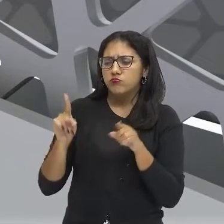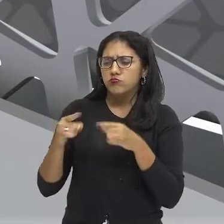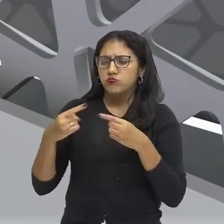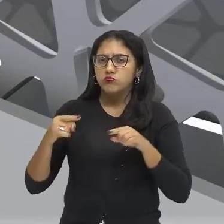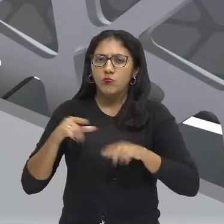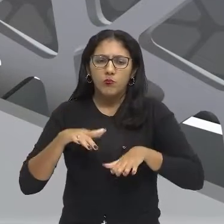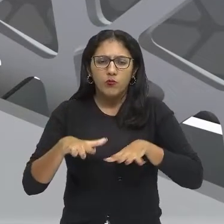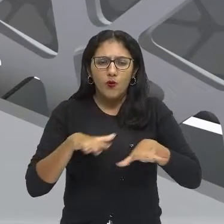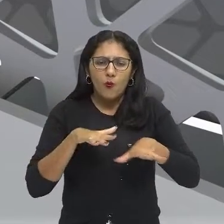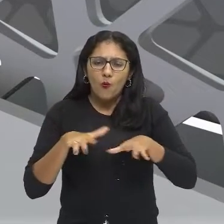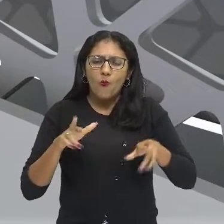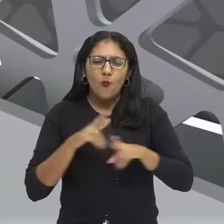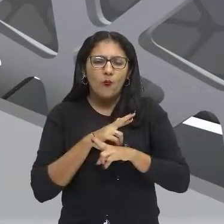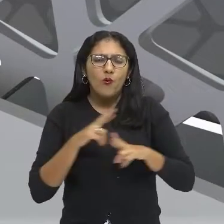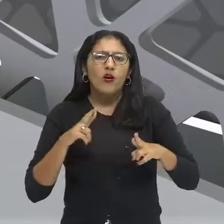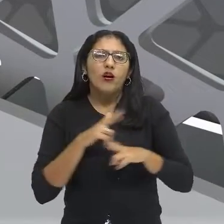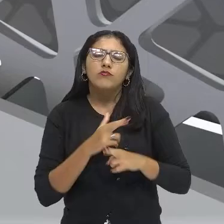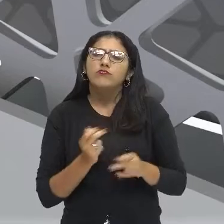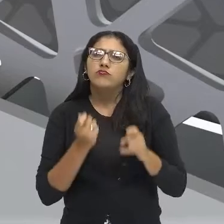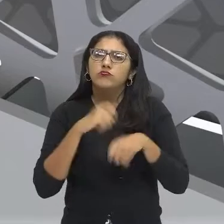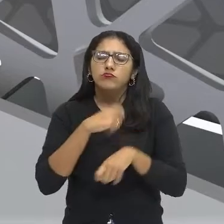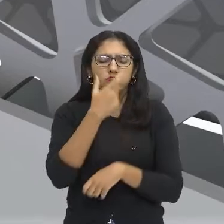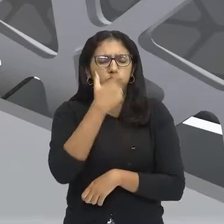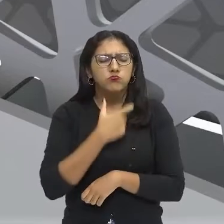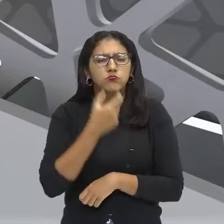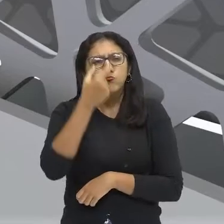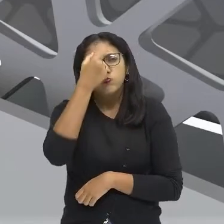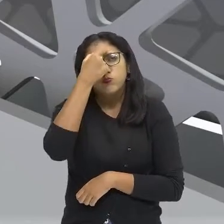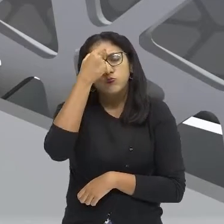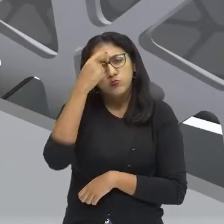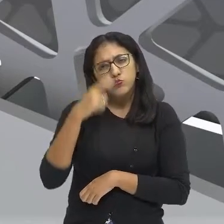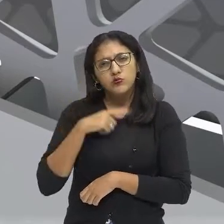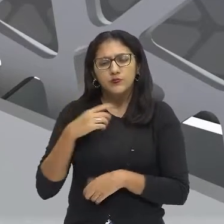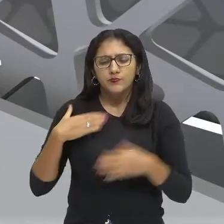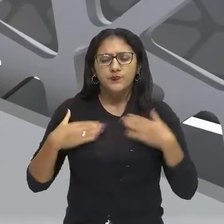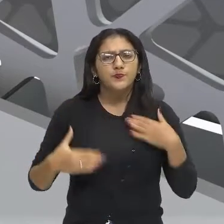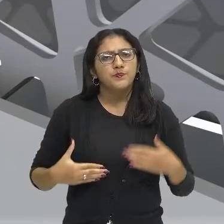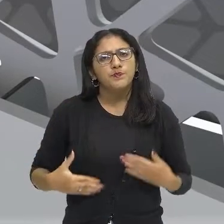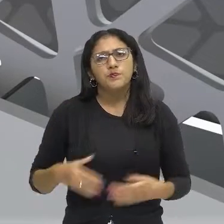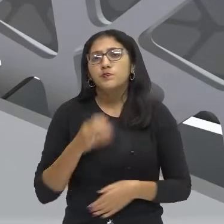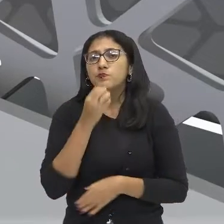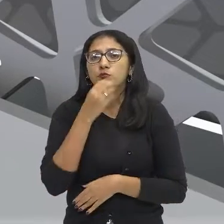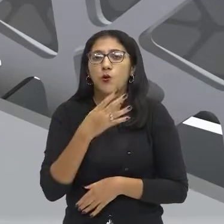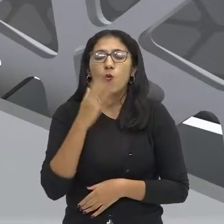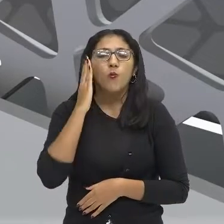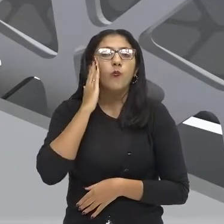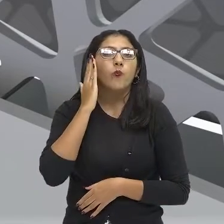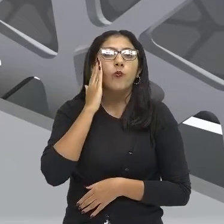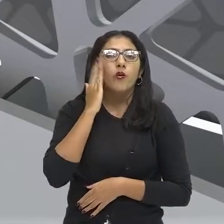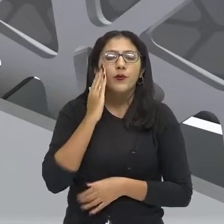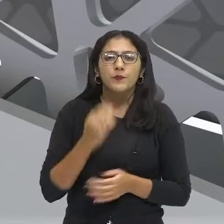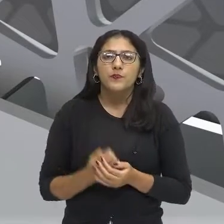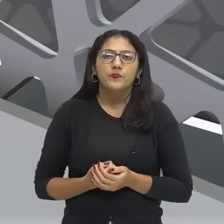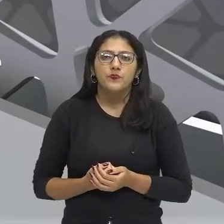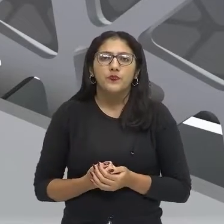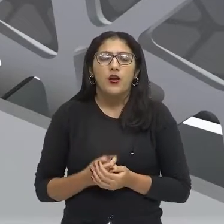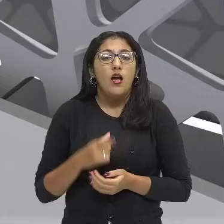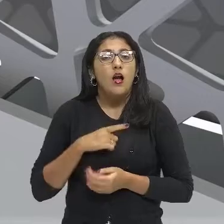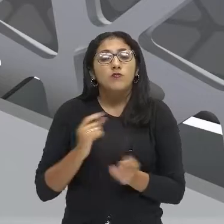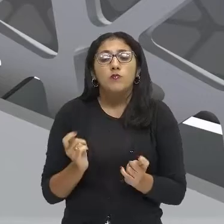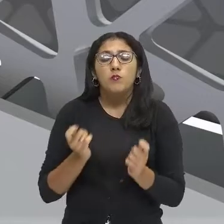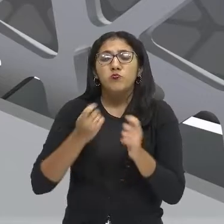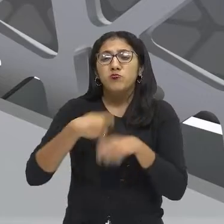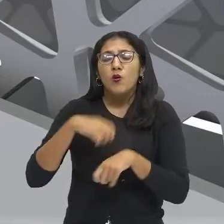com o ritmo, faz com que você tenha uma consciência corporal muito grande, que te possibilita